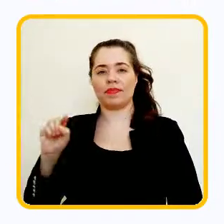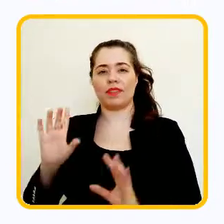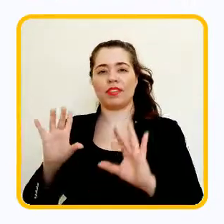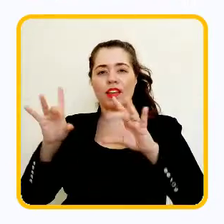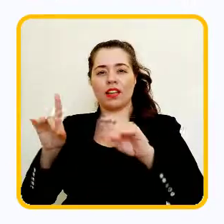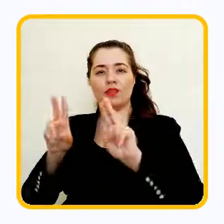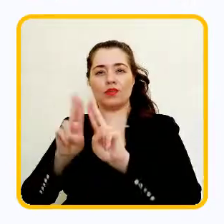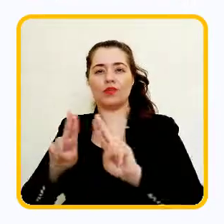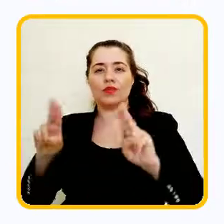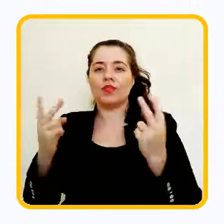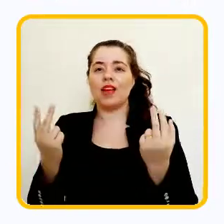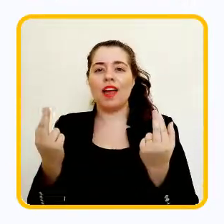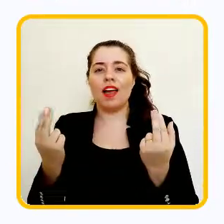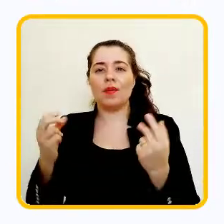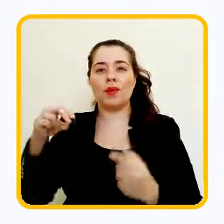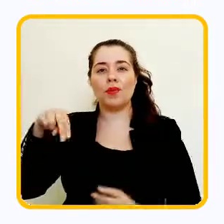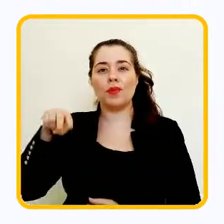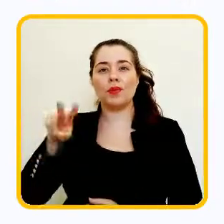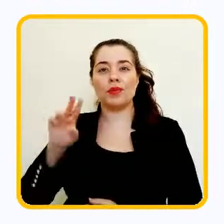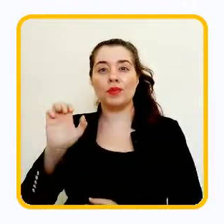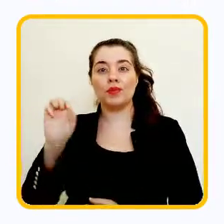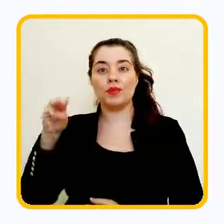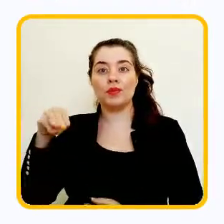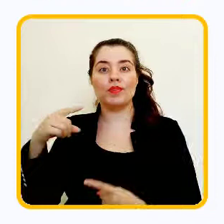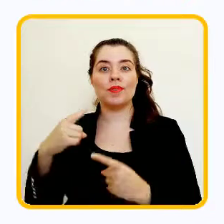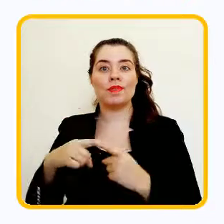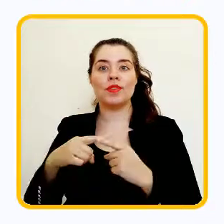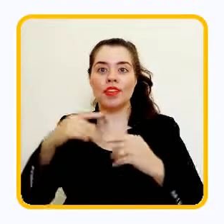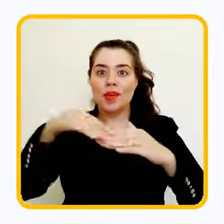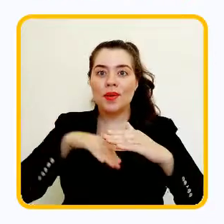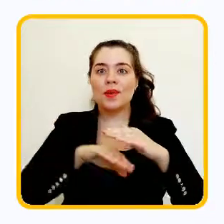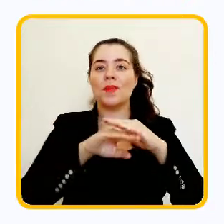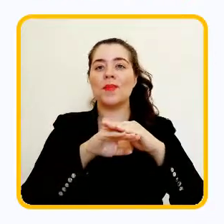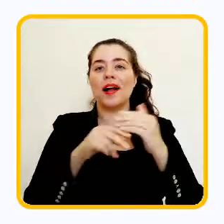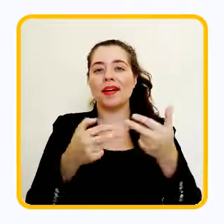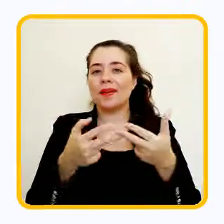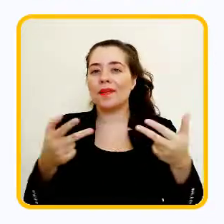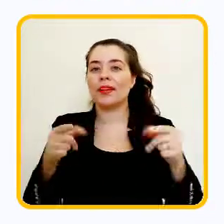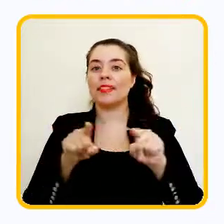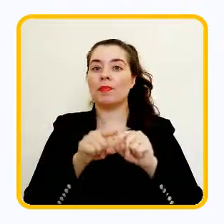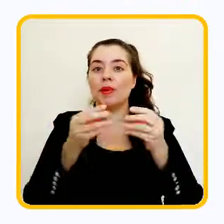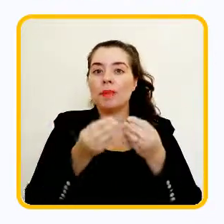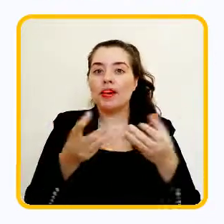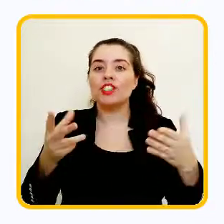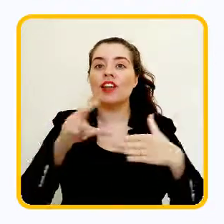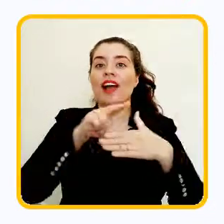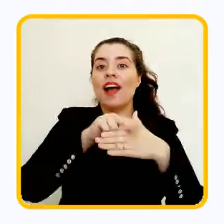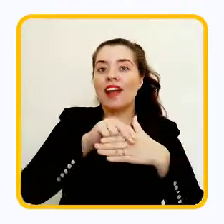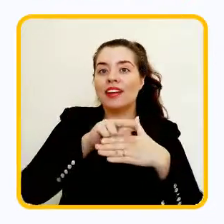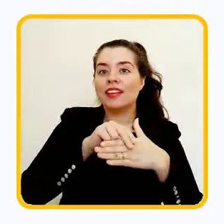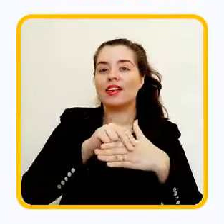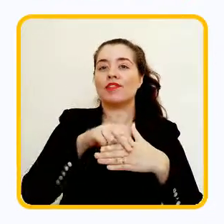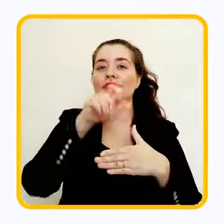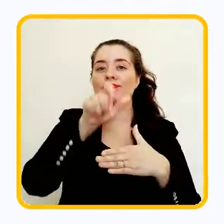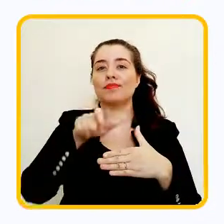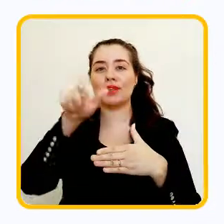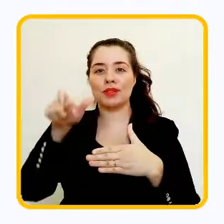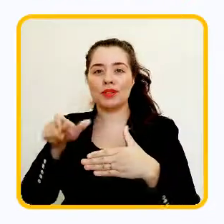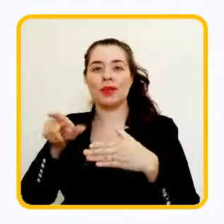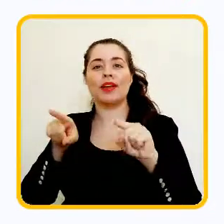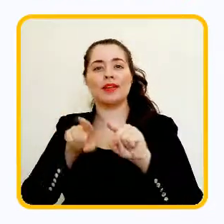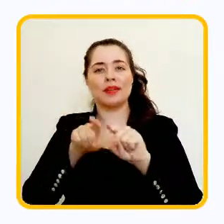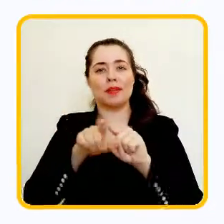arquivos.ufsc.br. O Arquivos UFSC funciona como uma nuvem. Ele possibilita o armazenamento e o compartilhamento